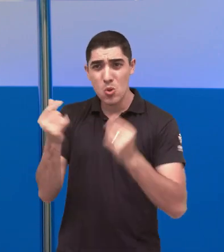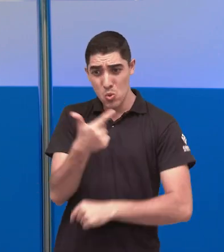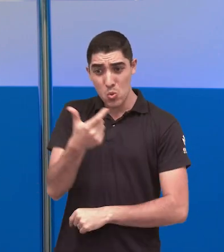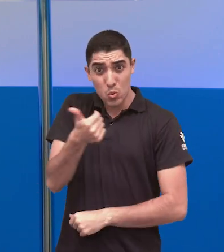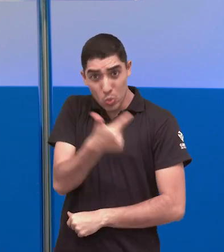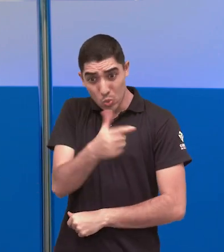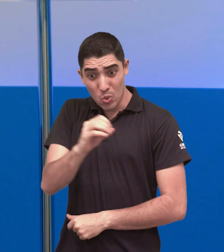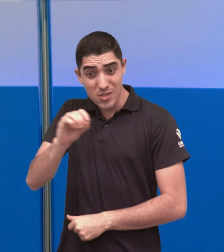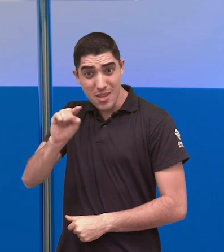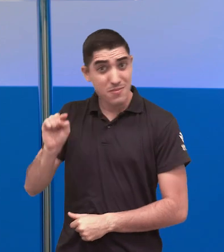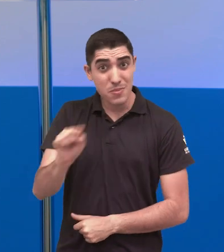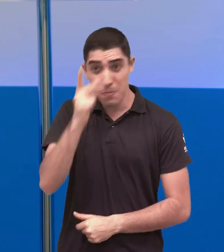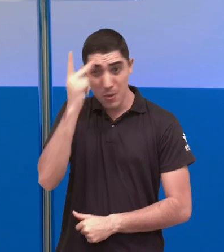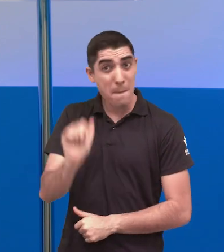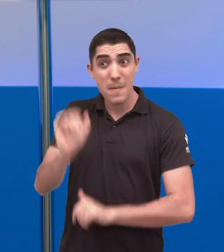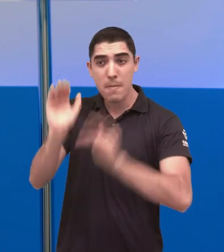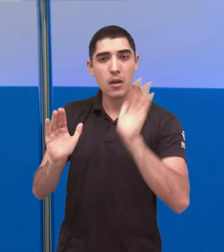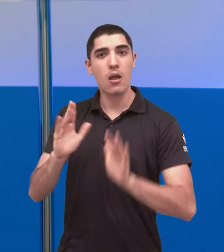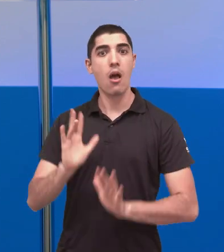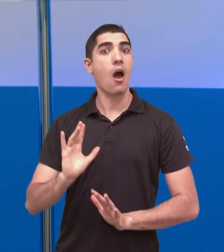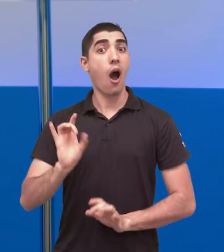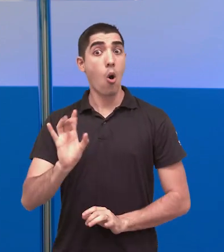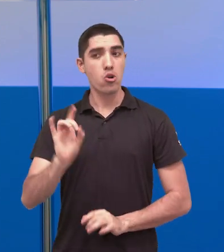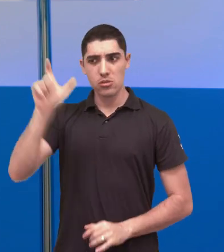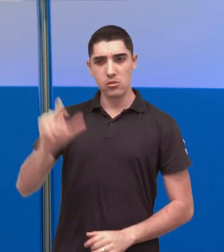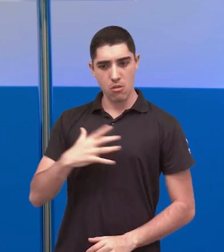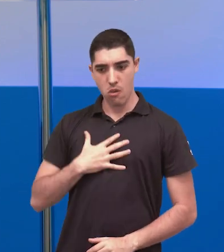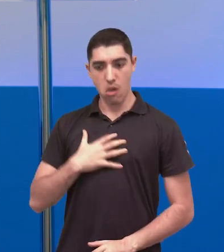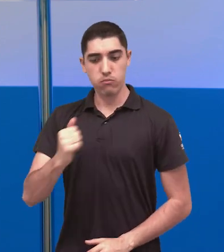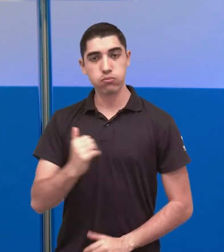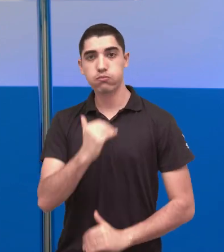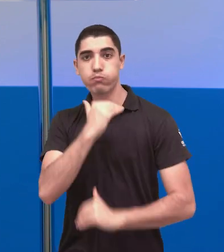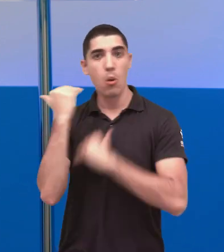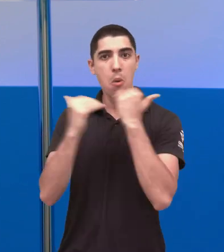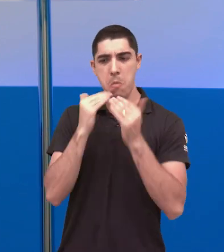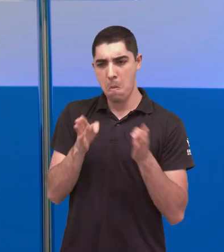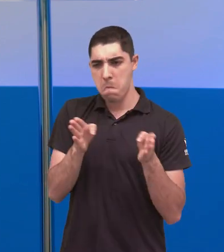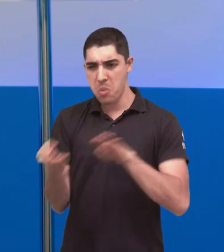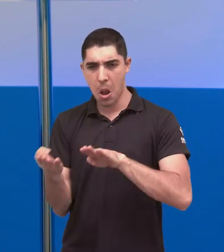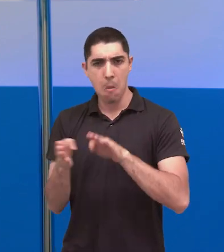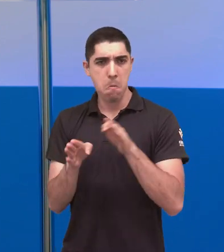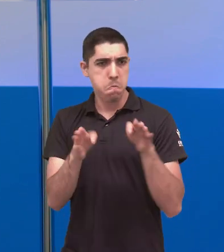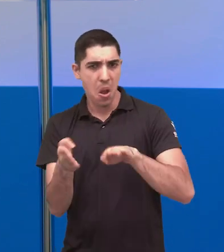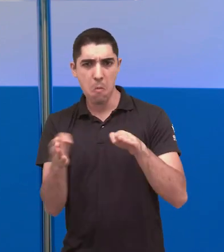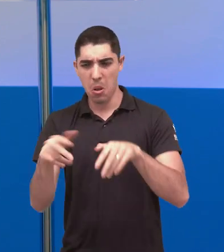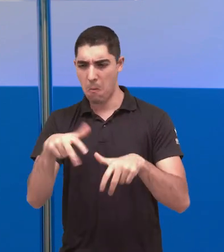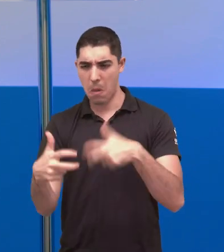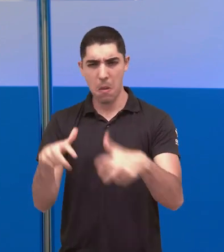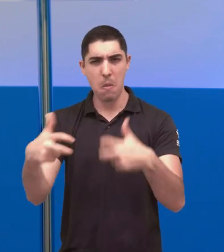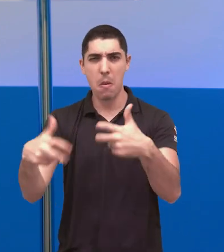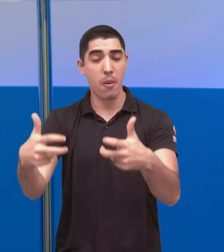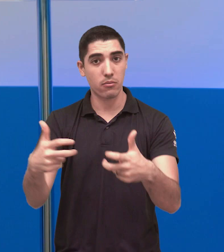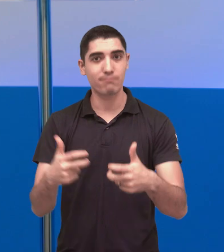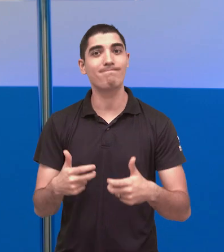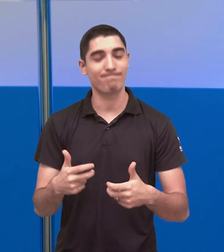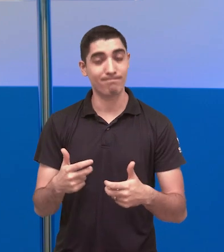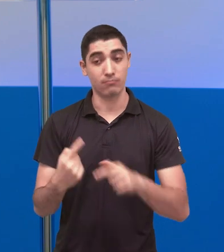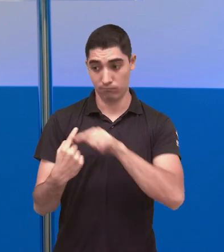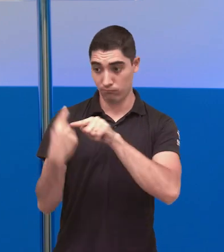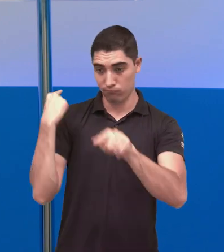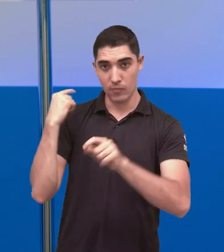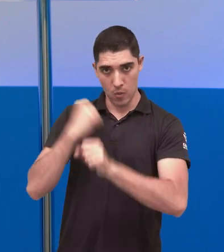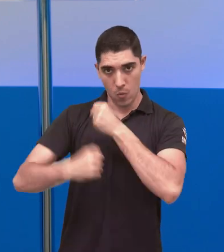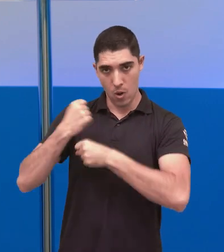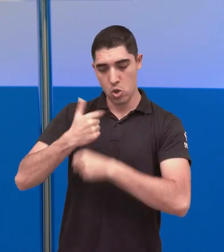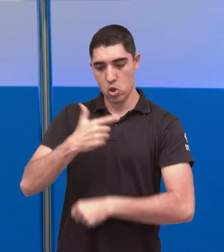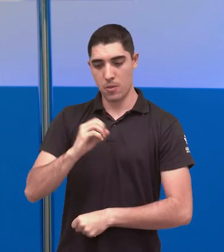cometem suicídio no Brasil. Esse número representa uma em cada 100 mortes registradas no país. Por isso,